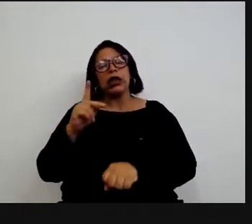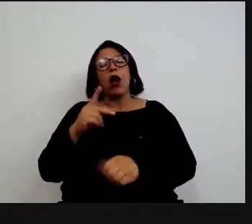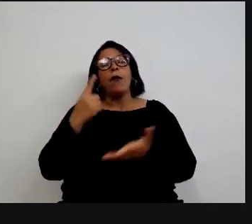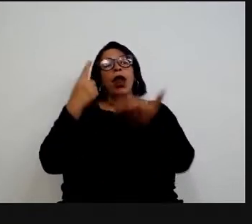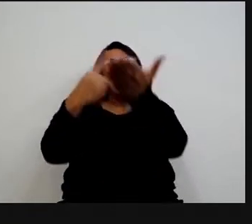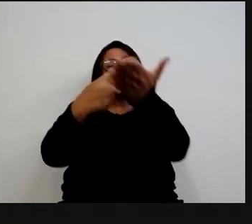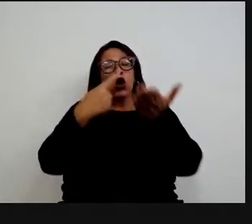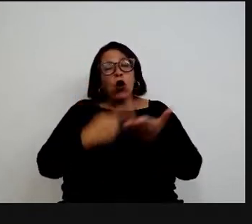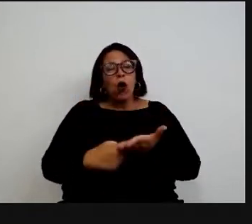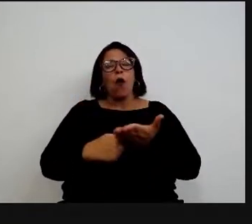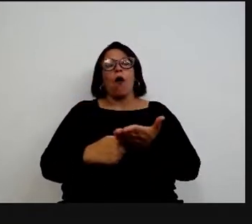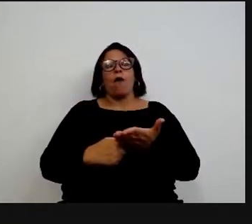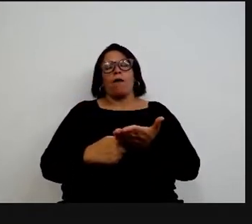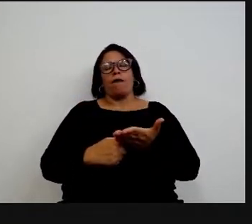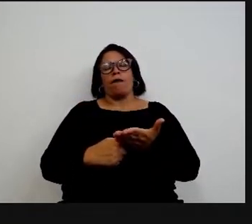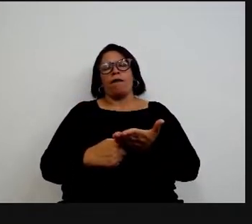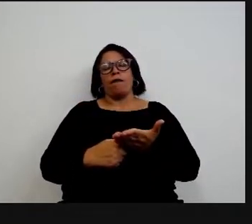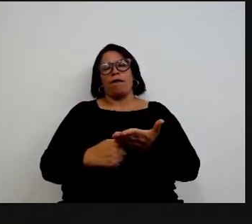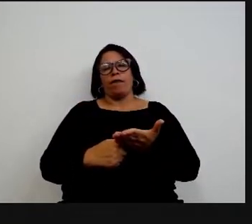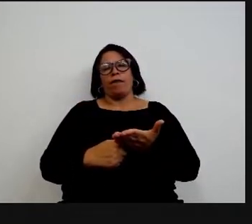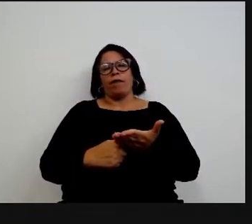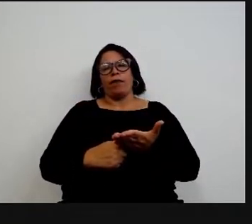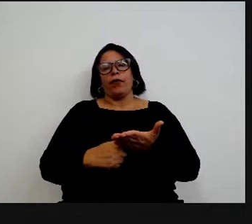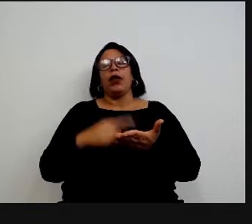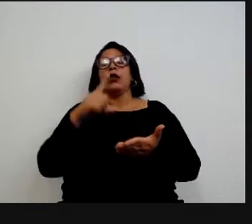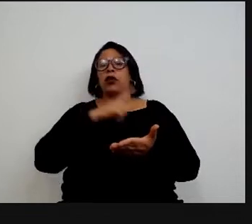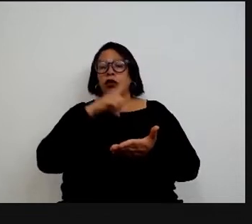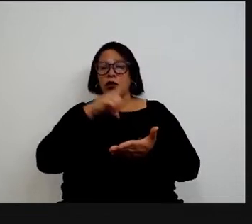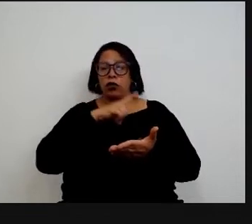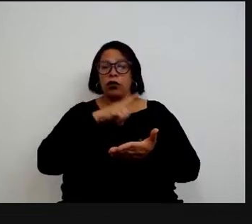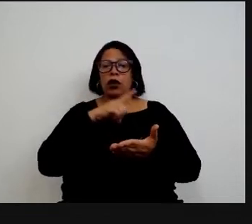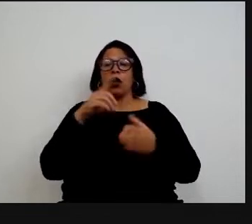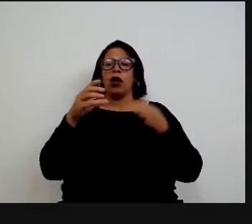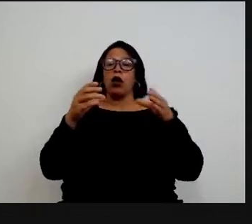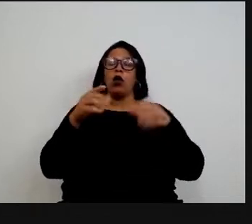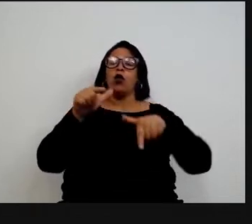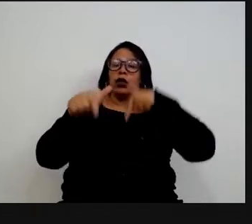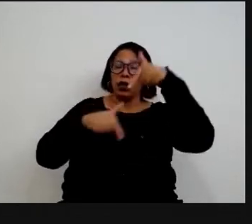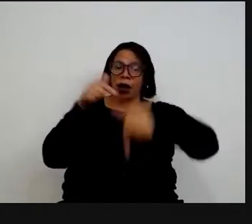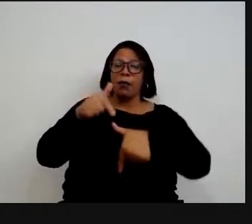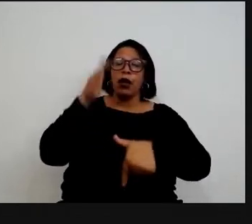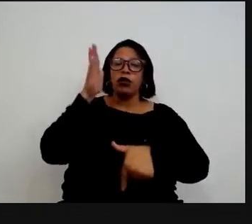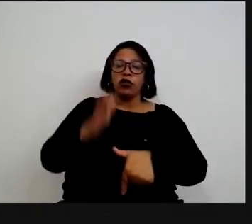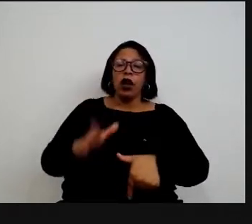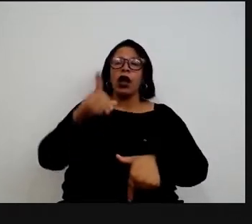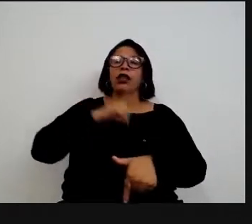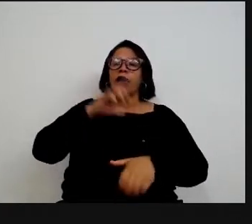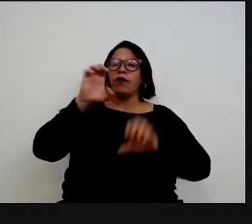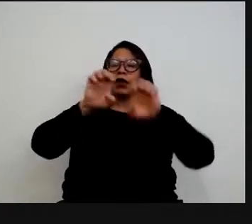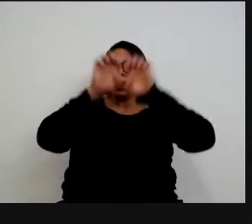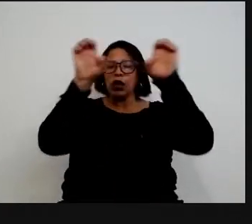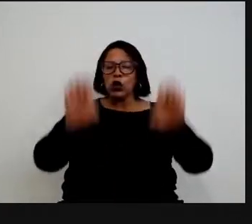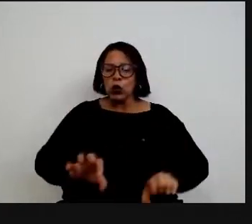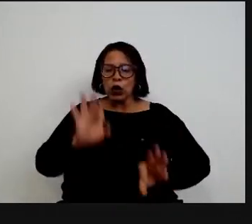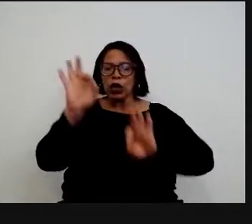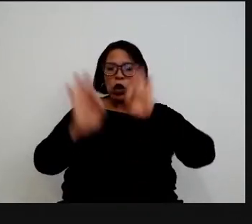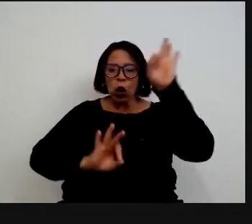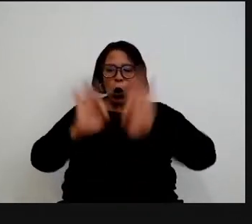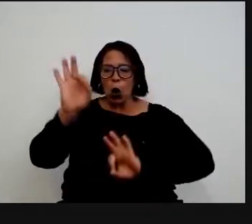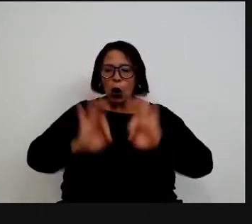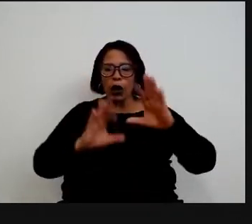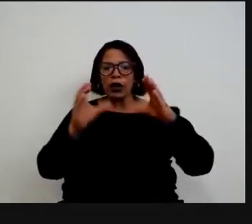essa combinação de existir um legado ali que já vinha se estruturando em forma de